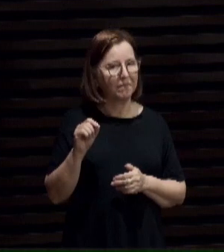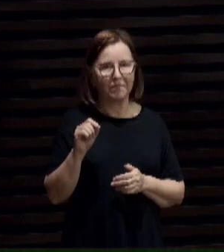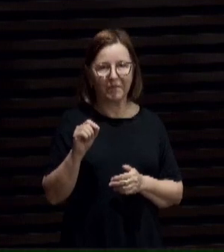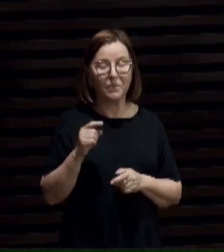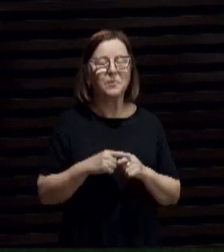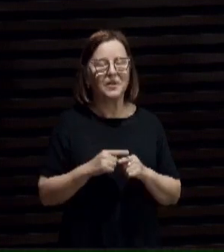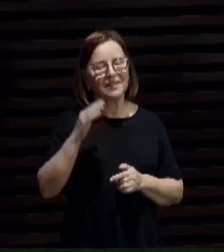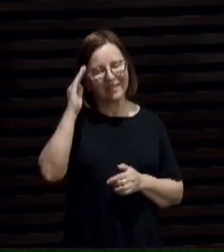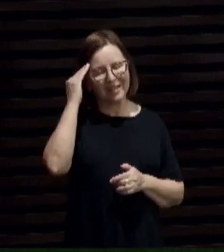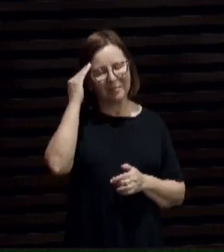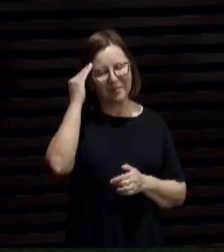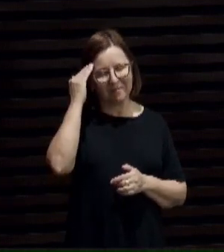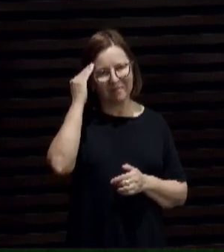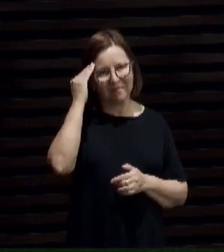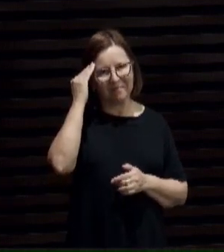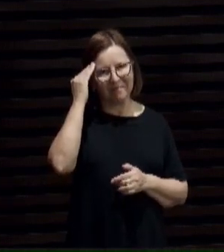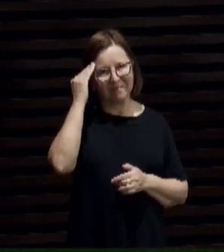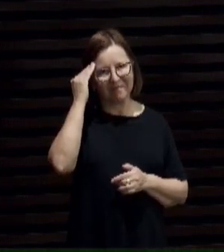Porque sabiam